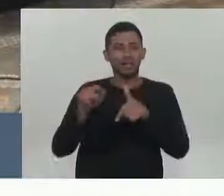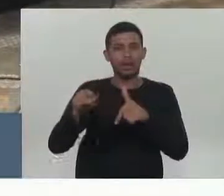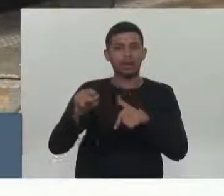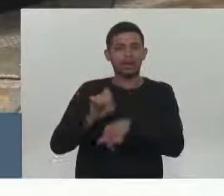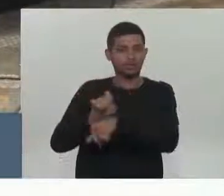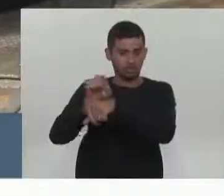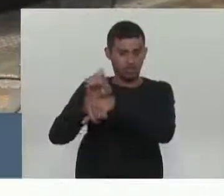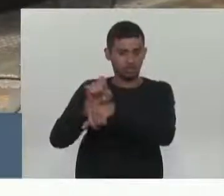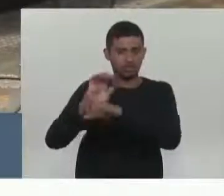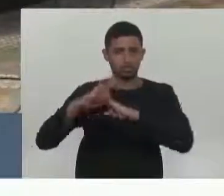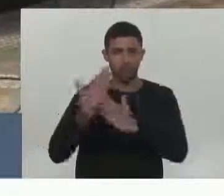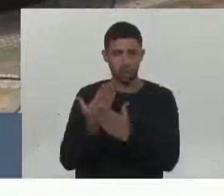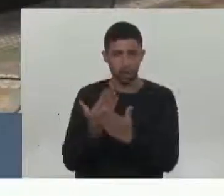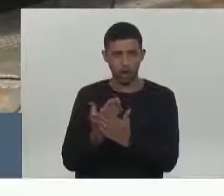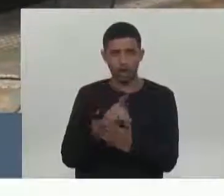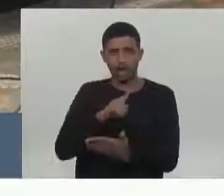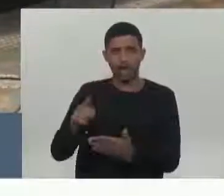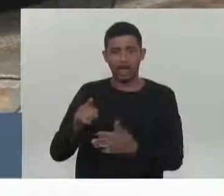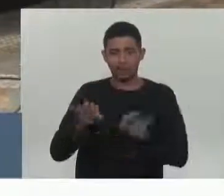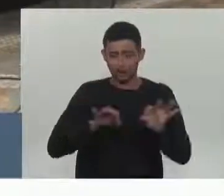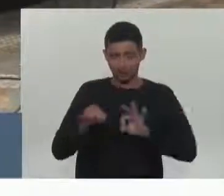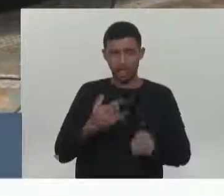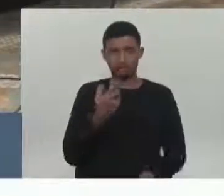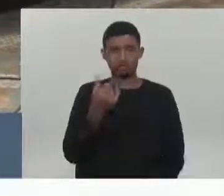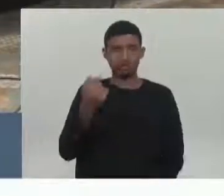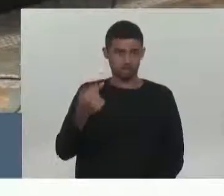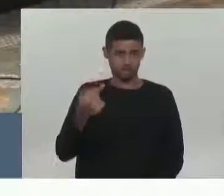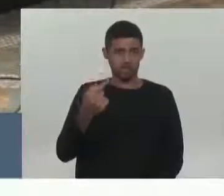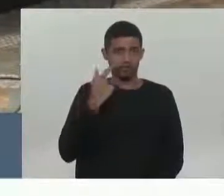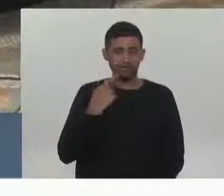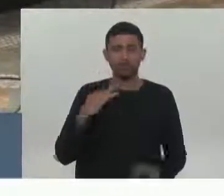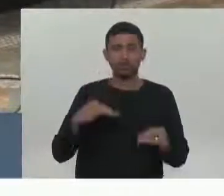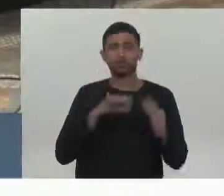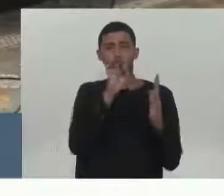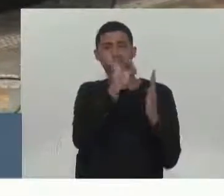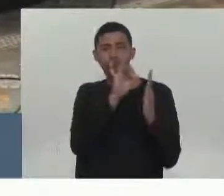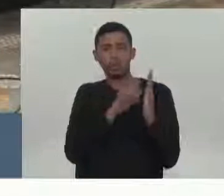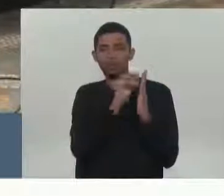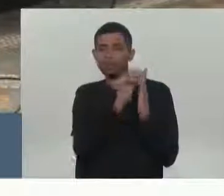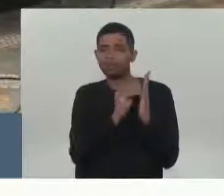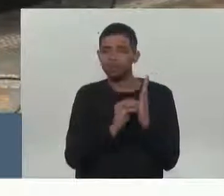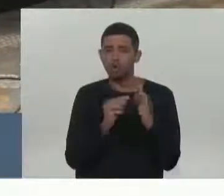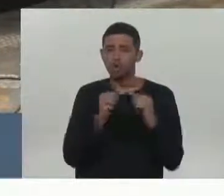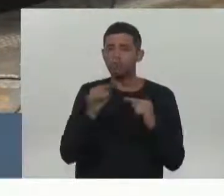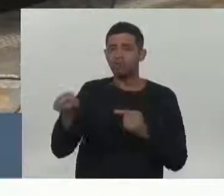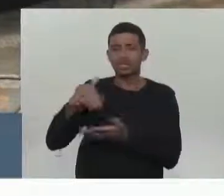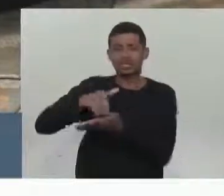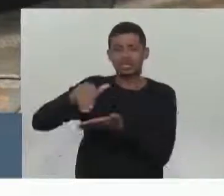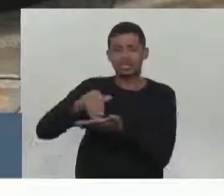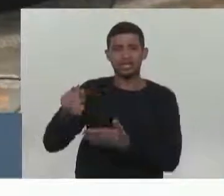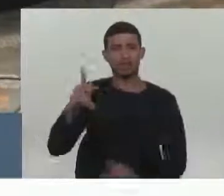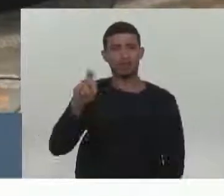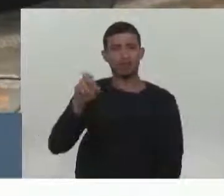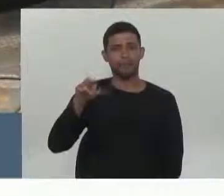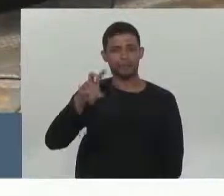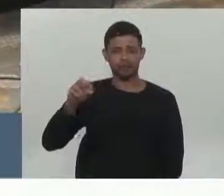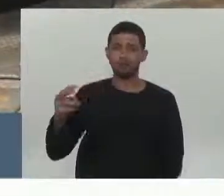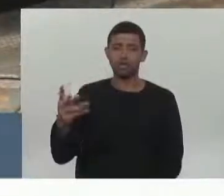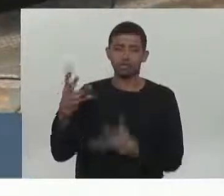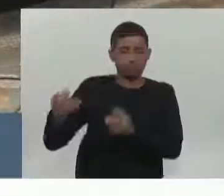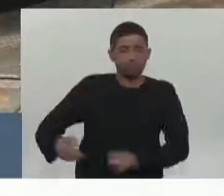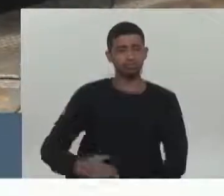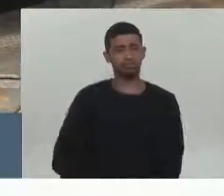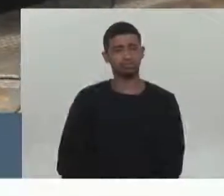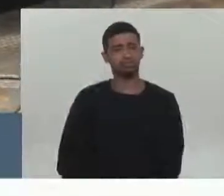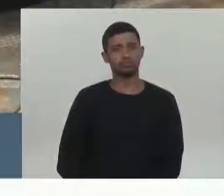2017 e que todos os pontos que constam do projeto foram defendidos pelo atual secretário de Educação, Pedro Fernandes, em audiência pública.